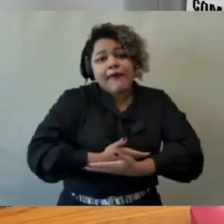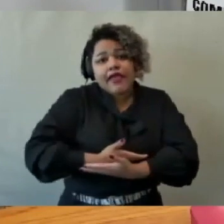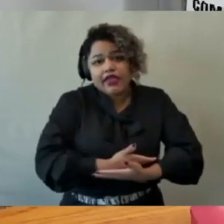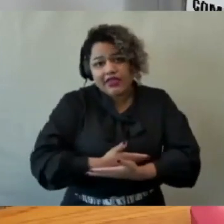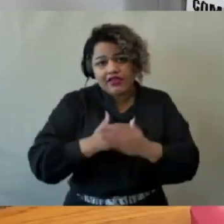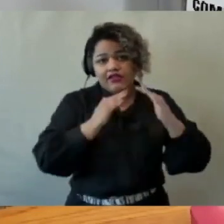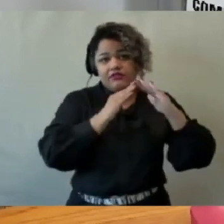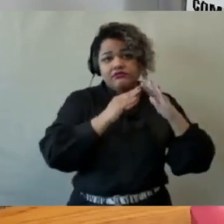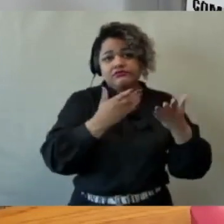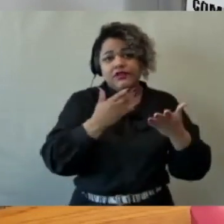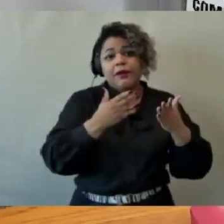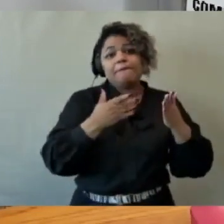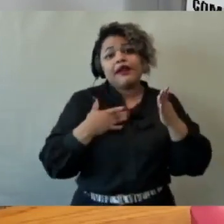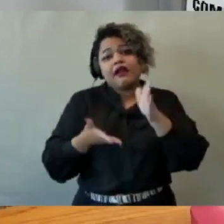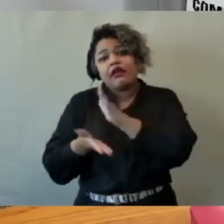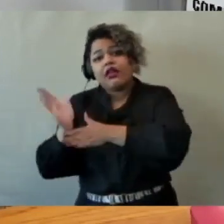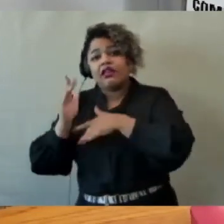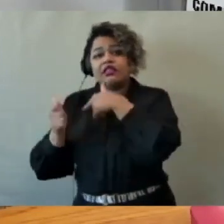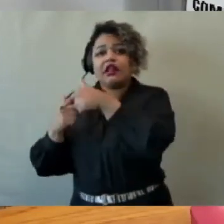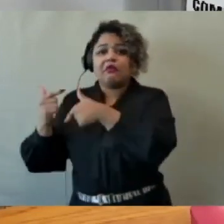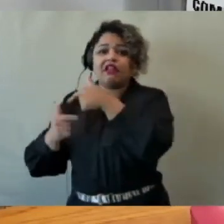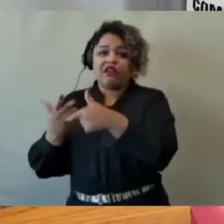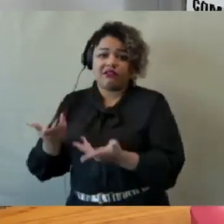está falando da mesma pessoa